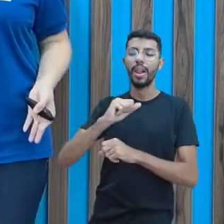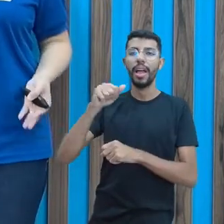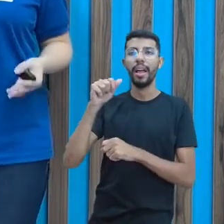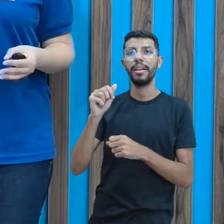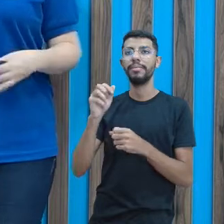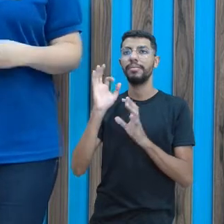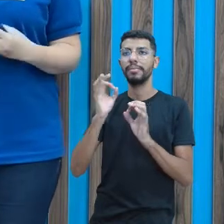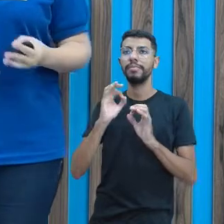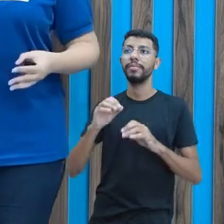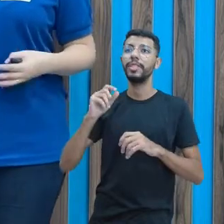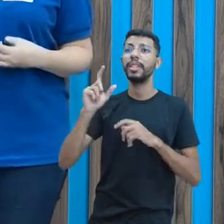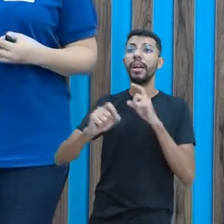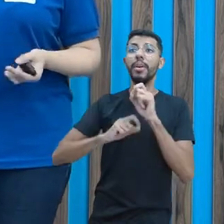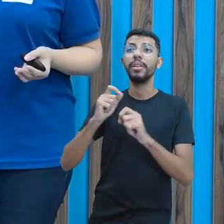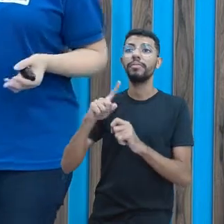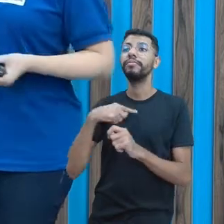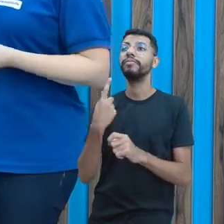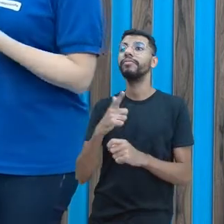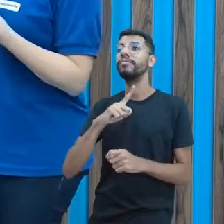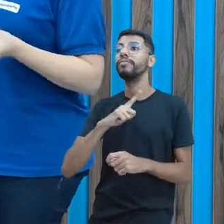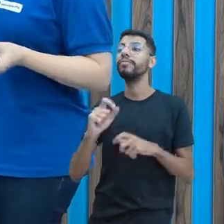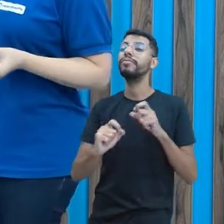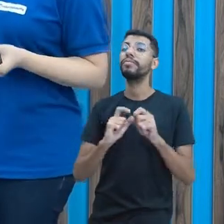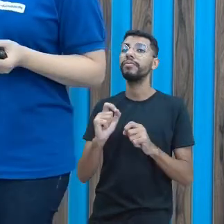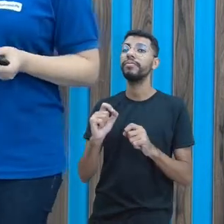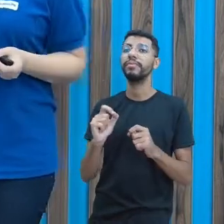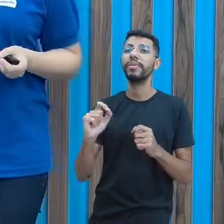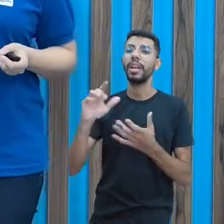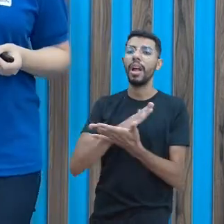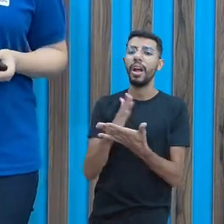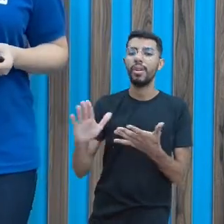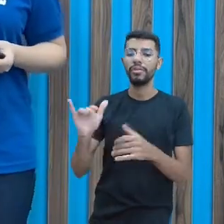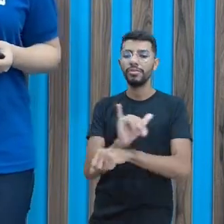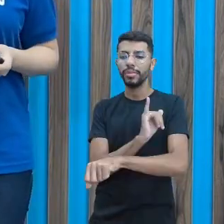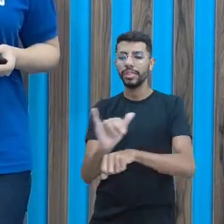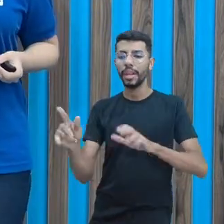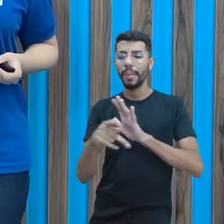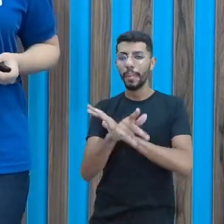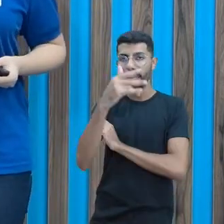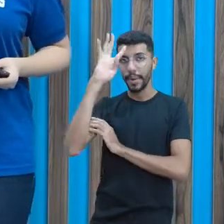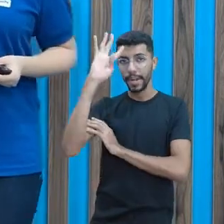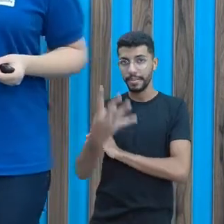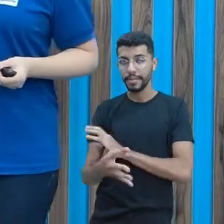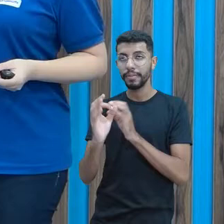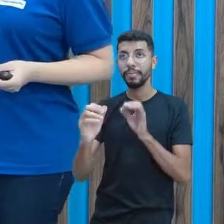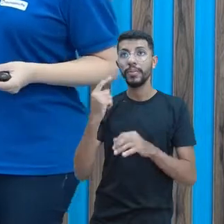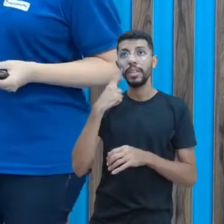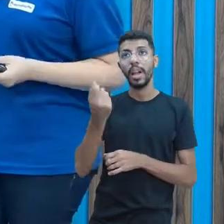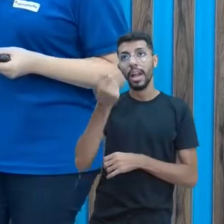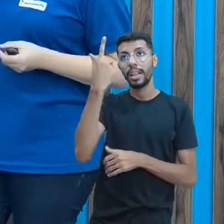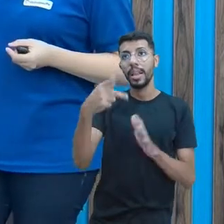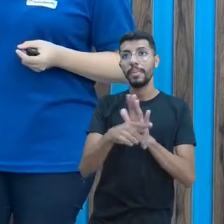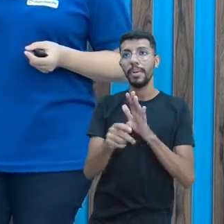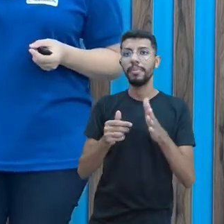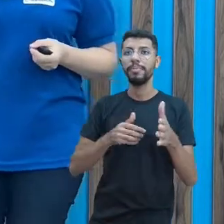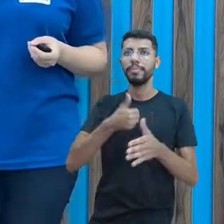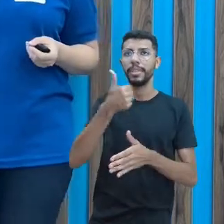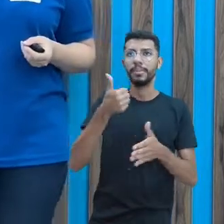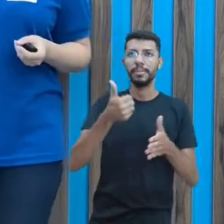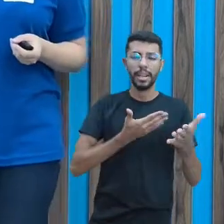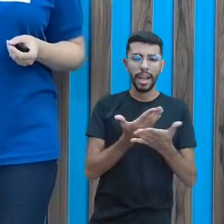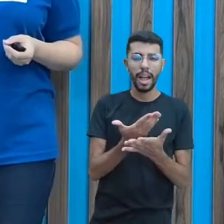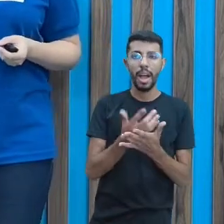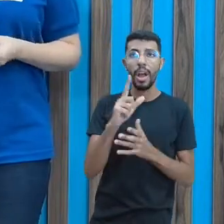decimais também, faz com que a gente tenha aí algumas maneiras de resolver. A ideia da primeira aula foi focar na parte onde a gente